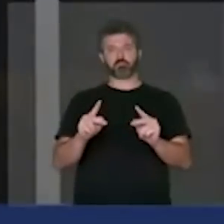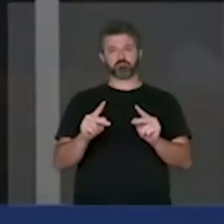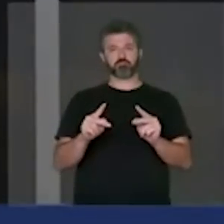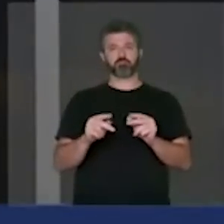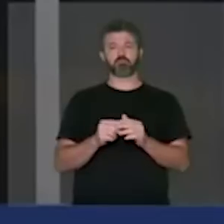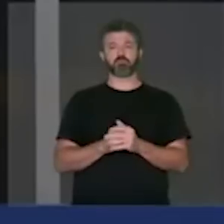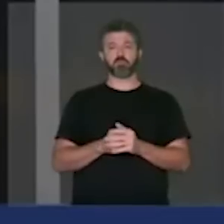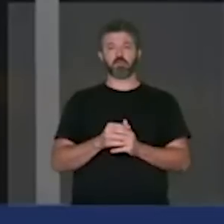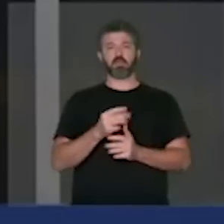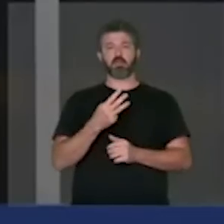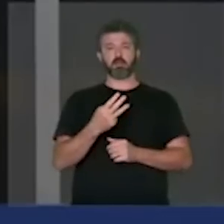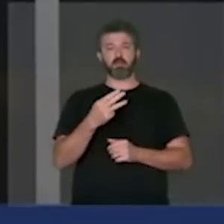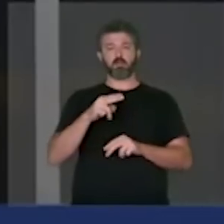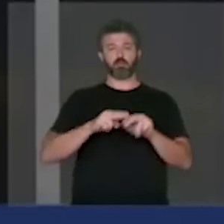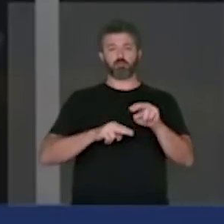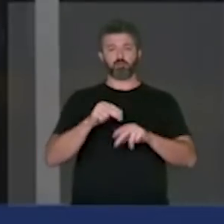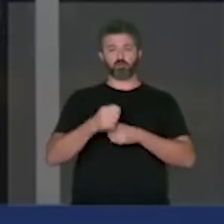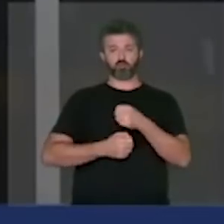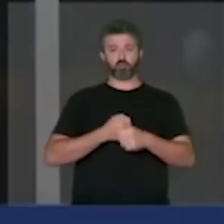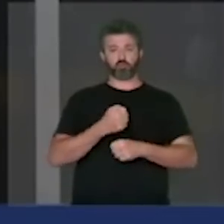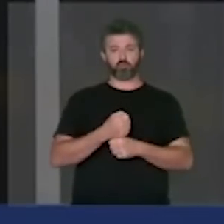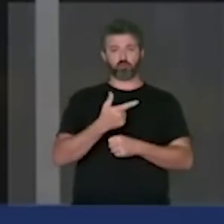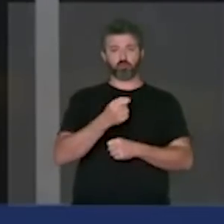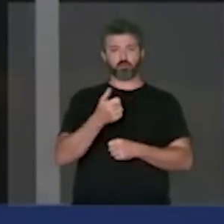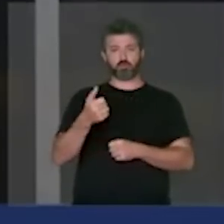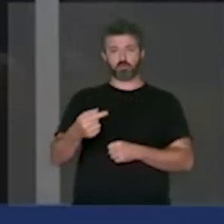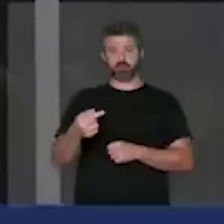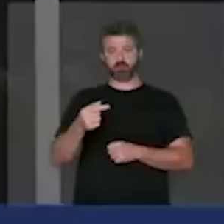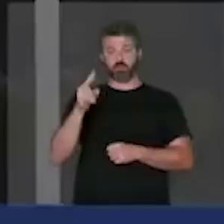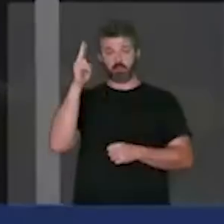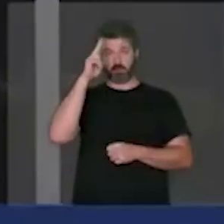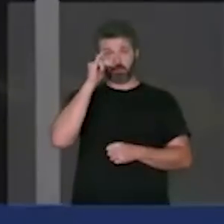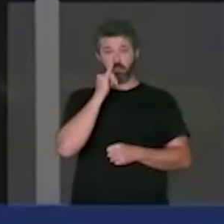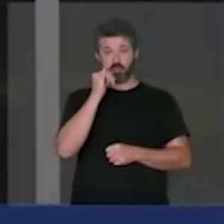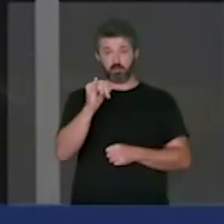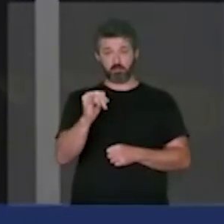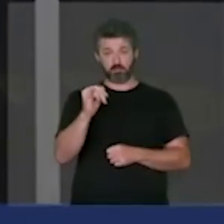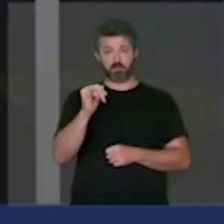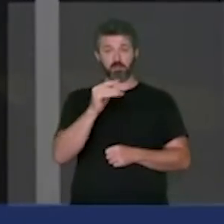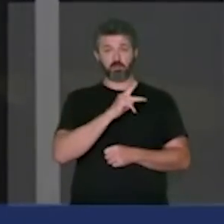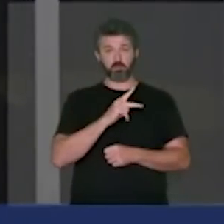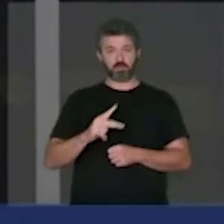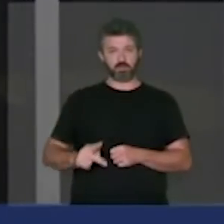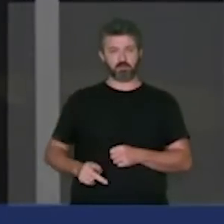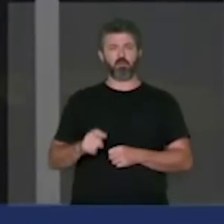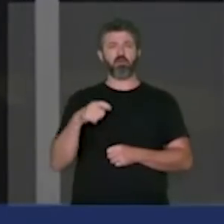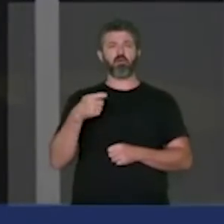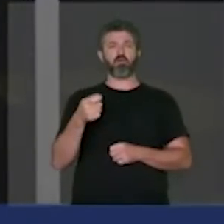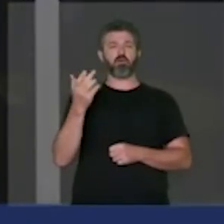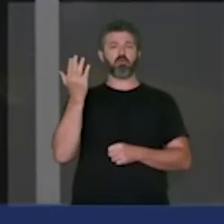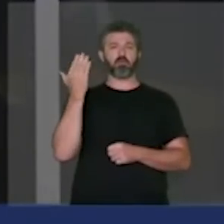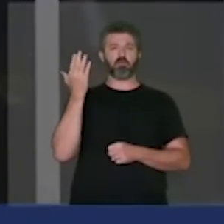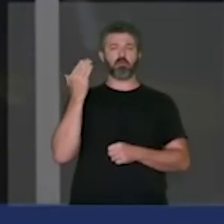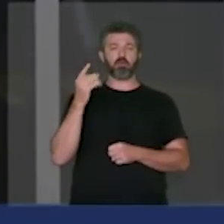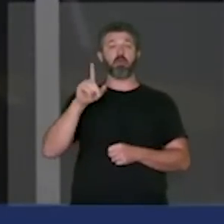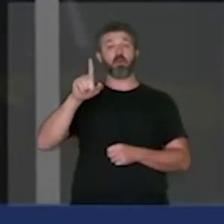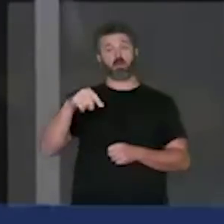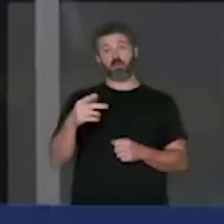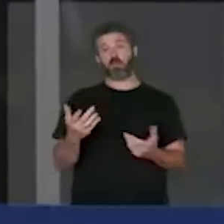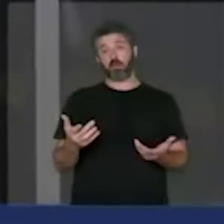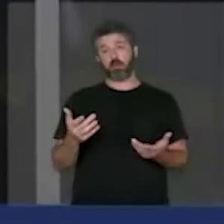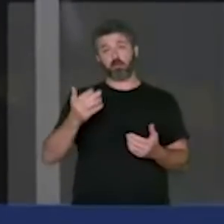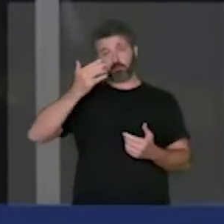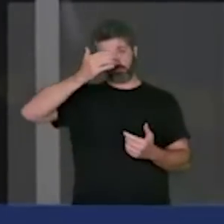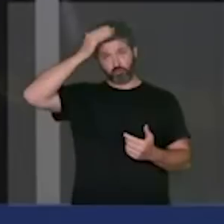3 de junho de 2017. Quero lembrar que o presidente da República naquele dia era